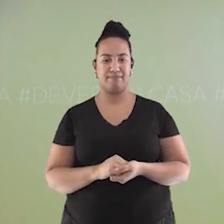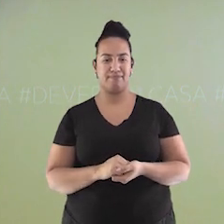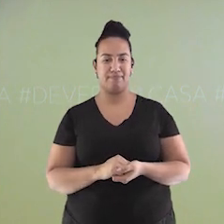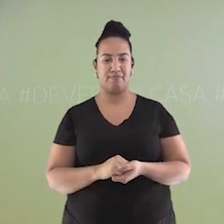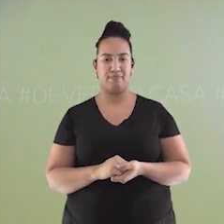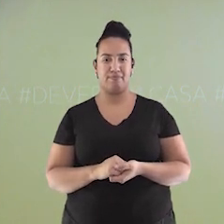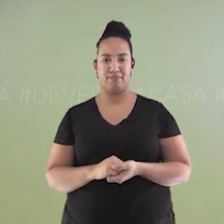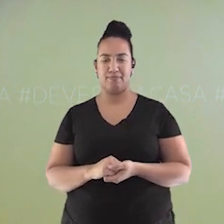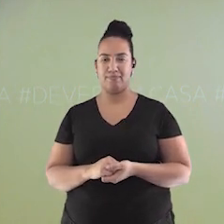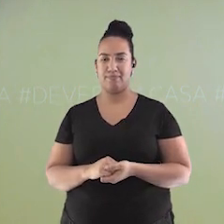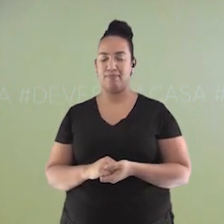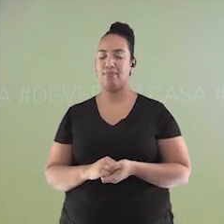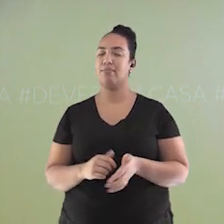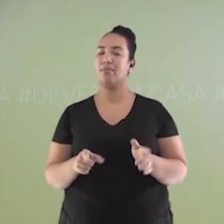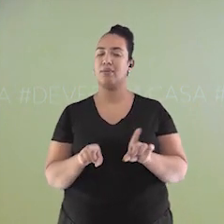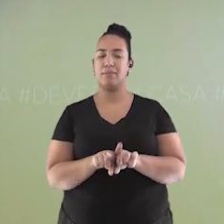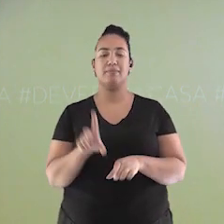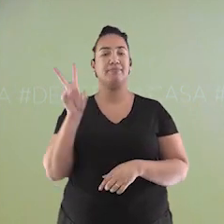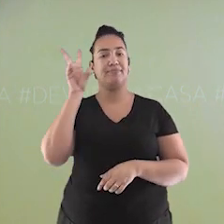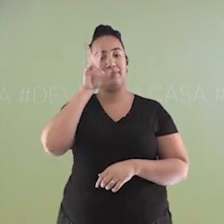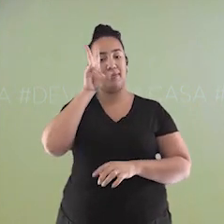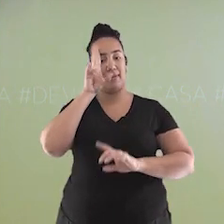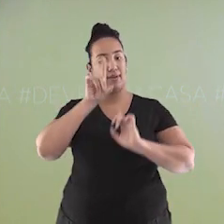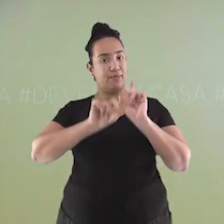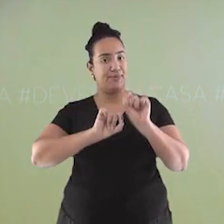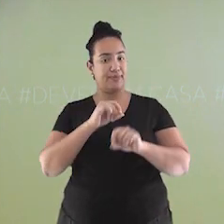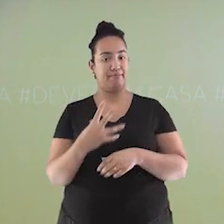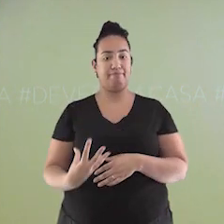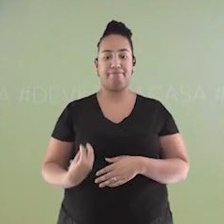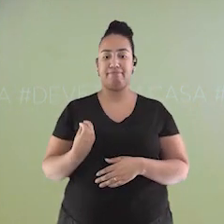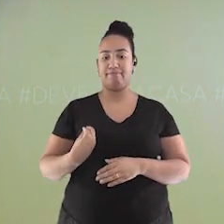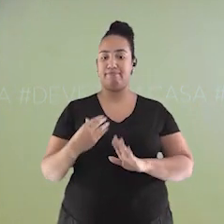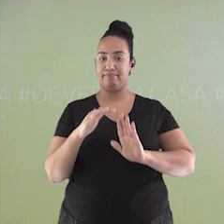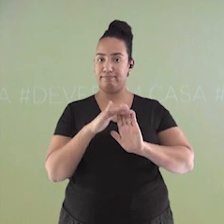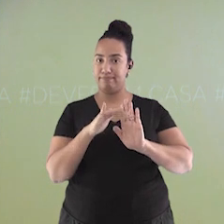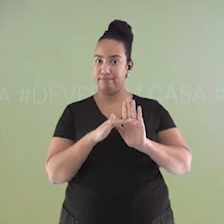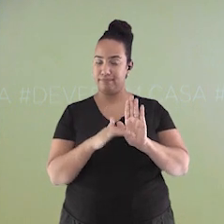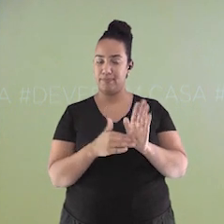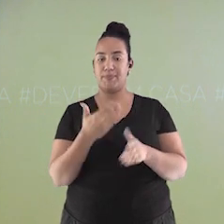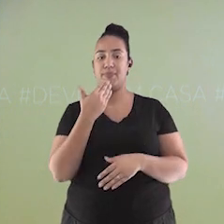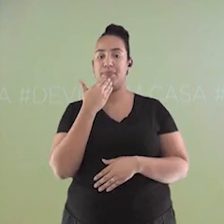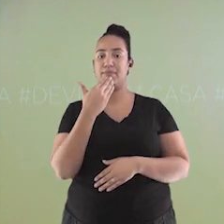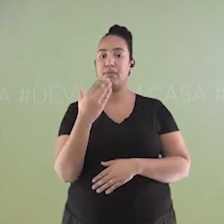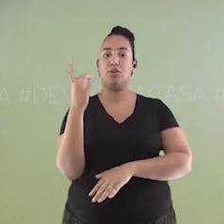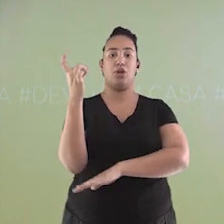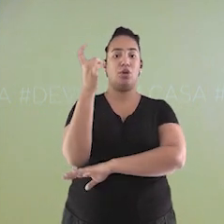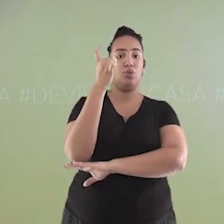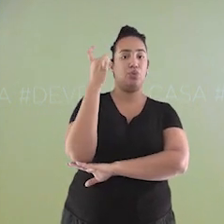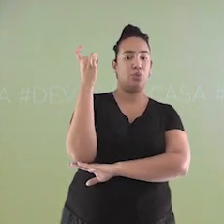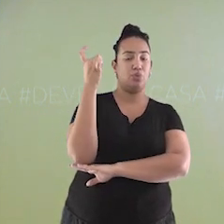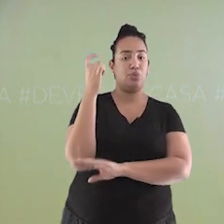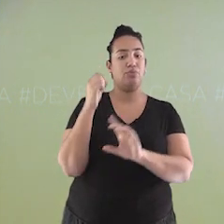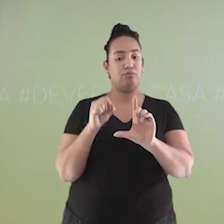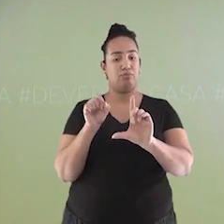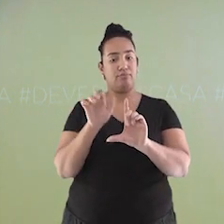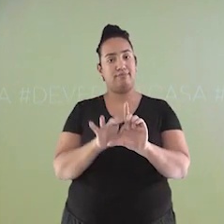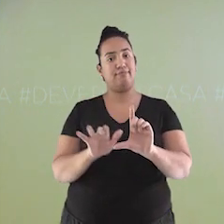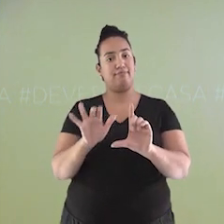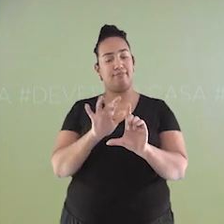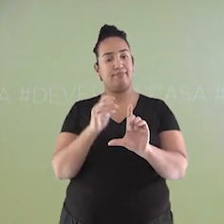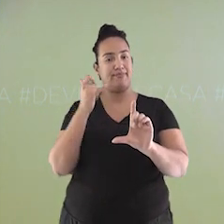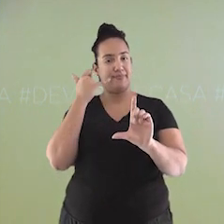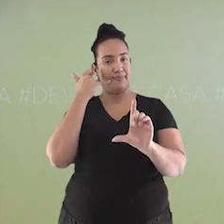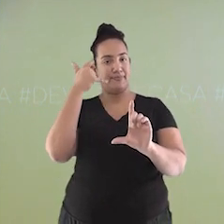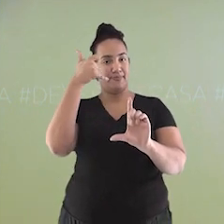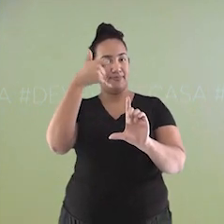aula? Não esqueça de registrar a sua presença. Peça ao seu responsável para apontar